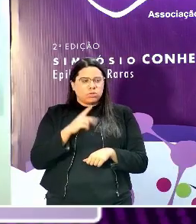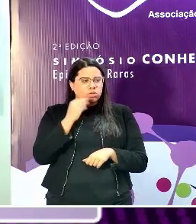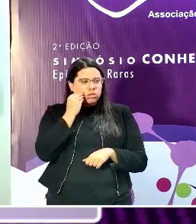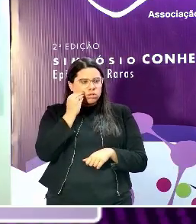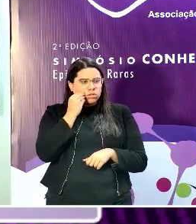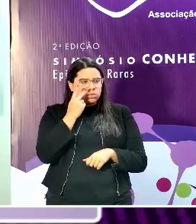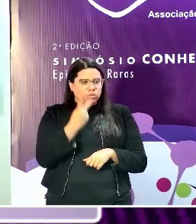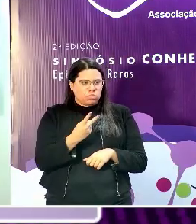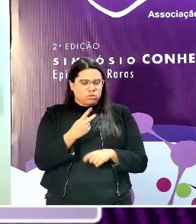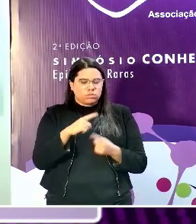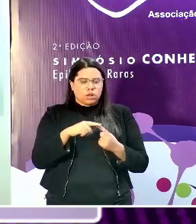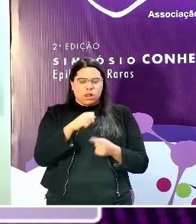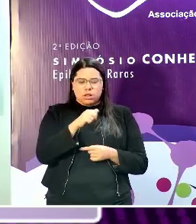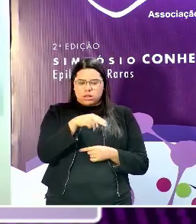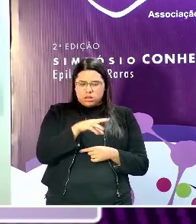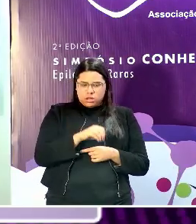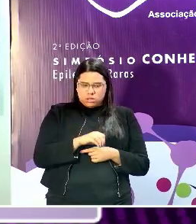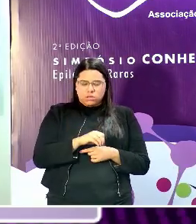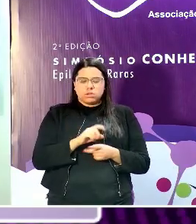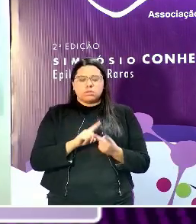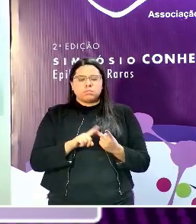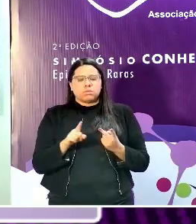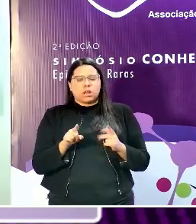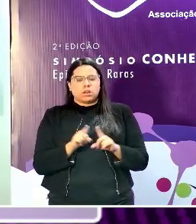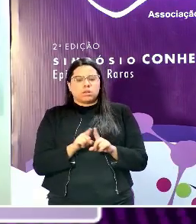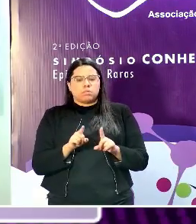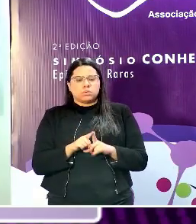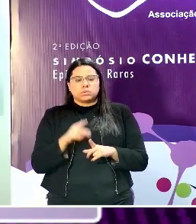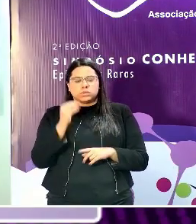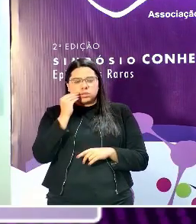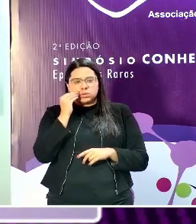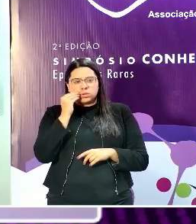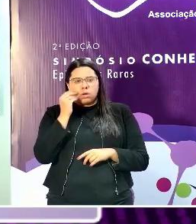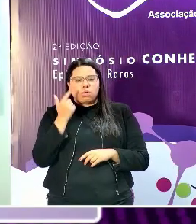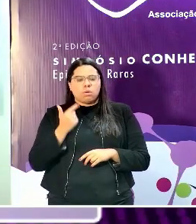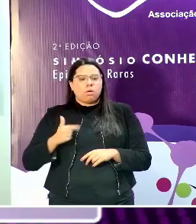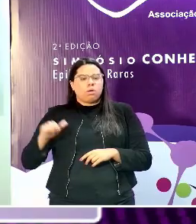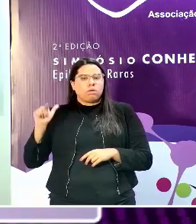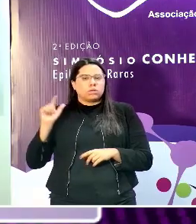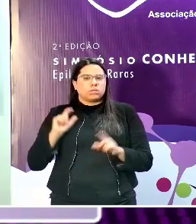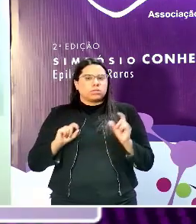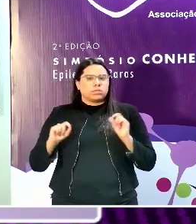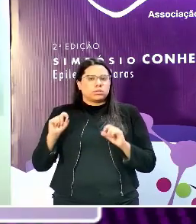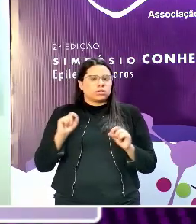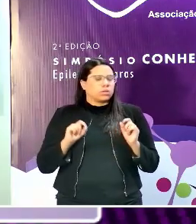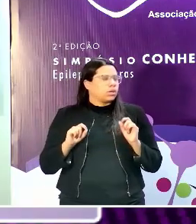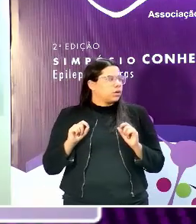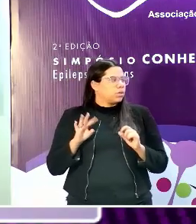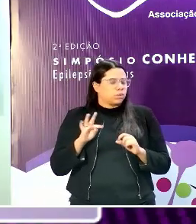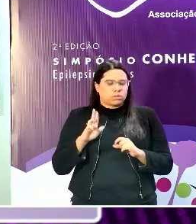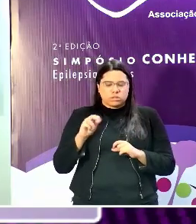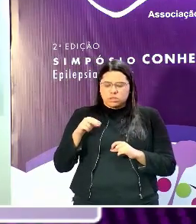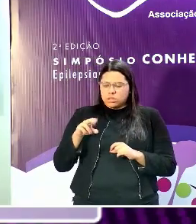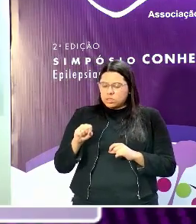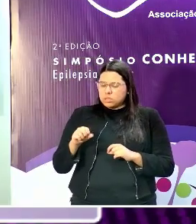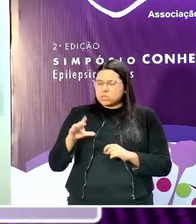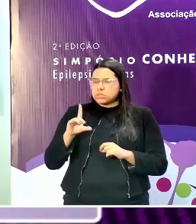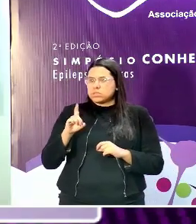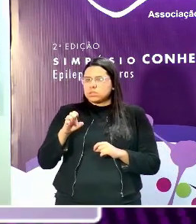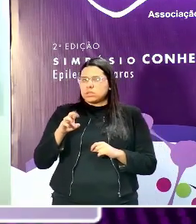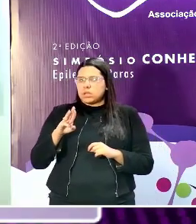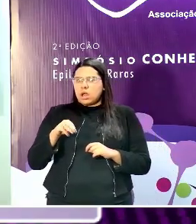Essa nano que a gente produziu, mas eu estou testando no transdérmico que já existe, que a gente usa